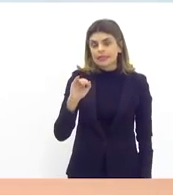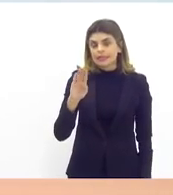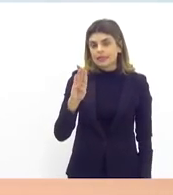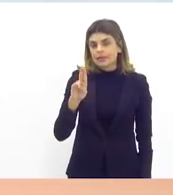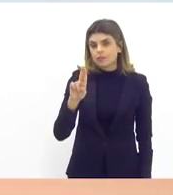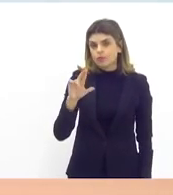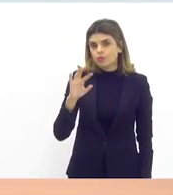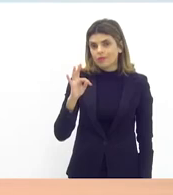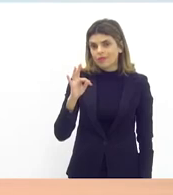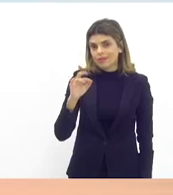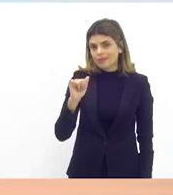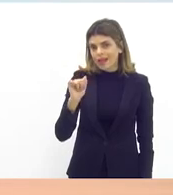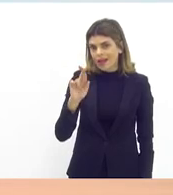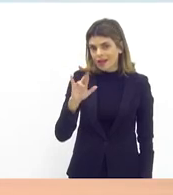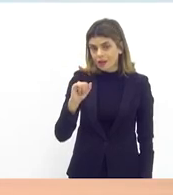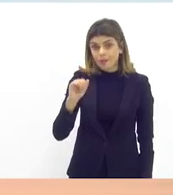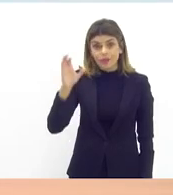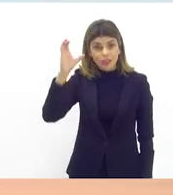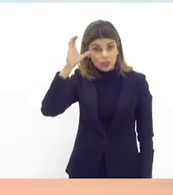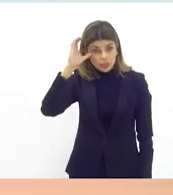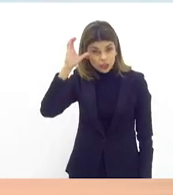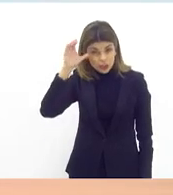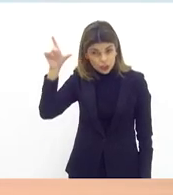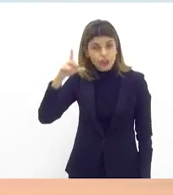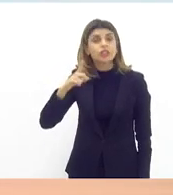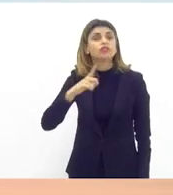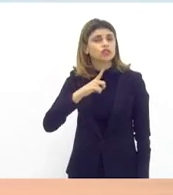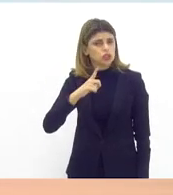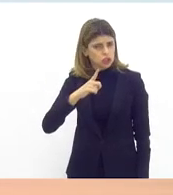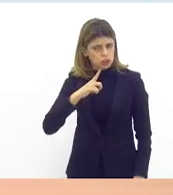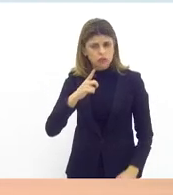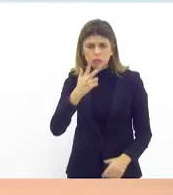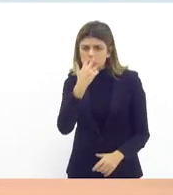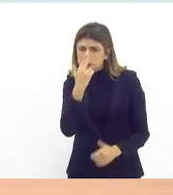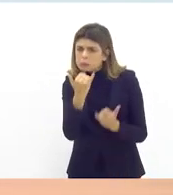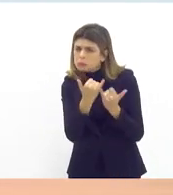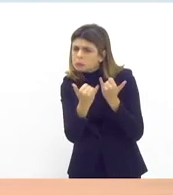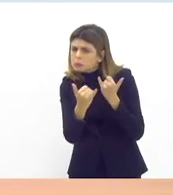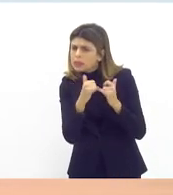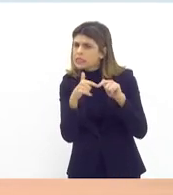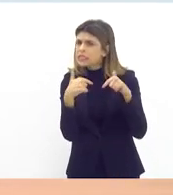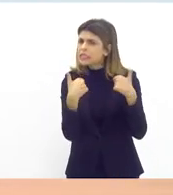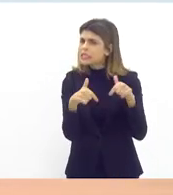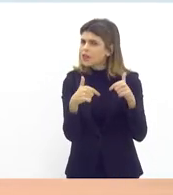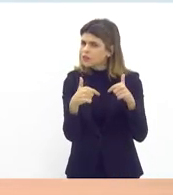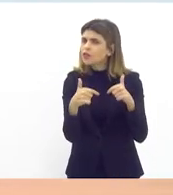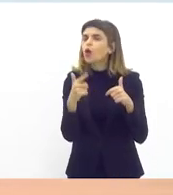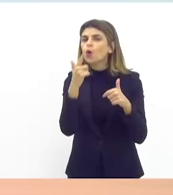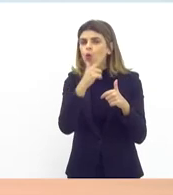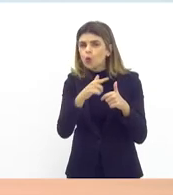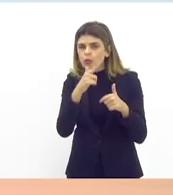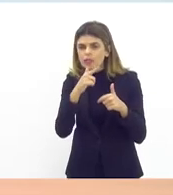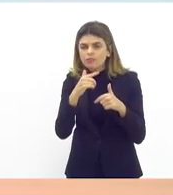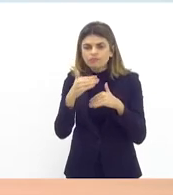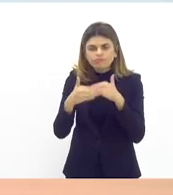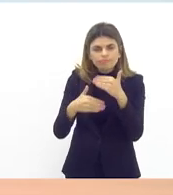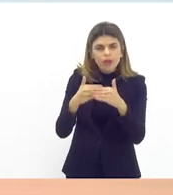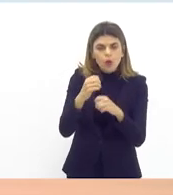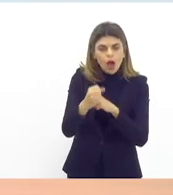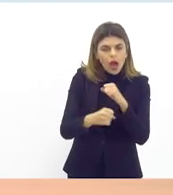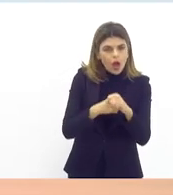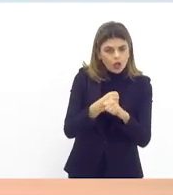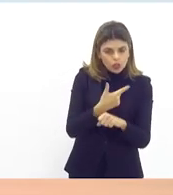2012 a China incorporou, eles tinham um imposto sobre serviço, muito parecido com o nosso aqui, e incorporaram os serviços no IVA deles, em